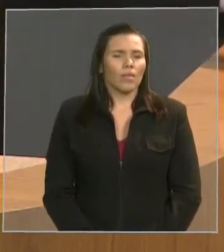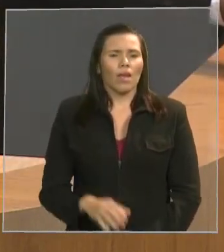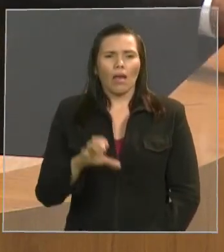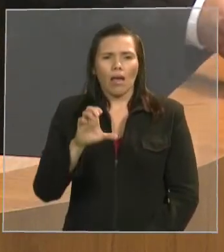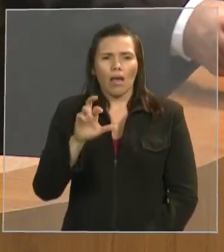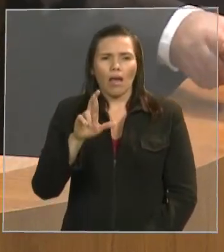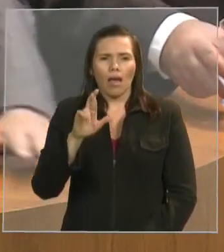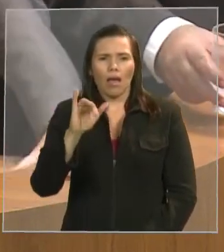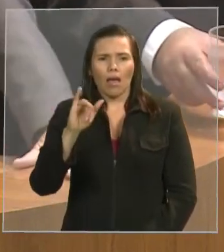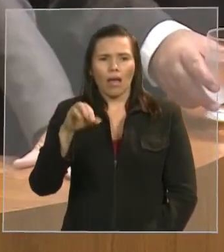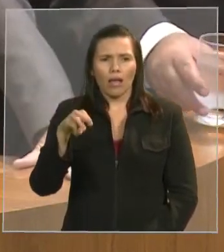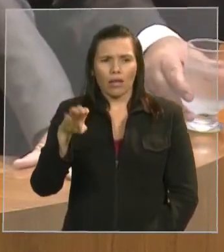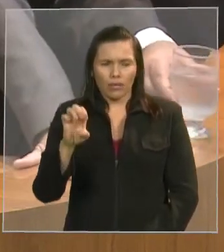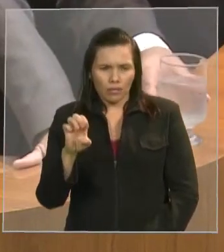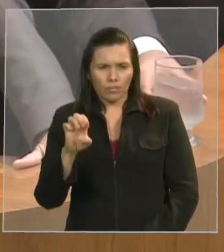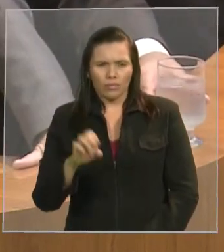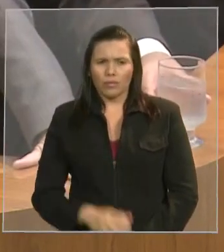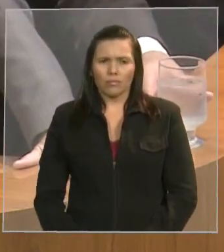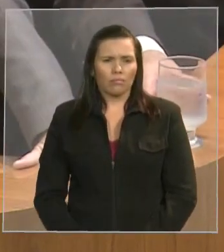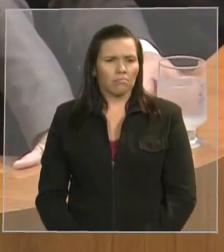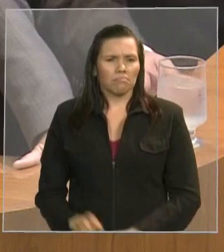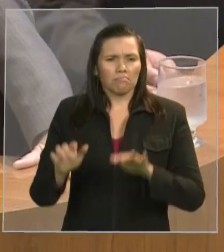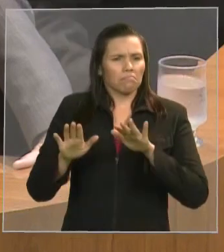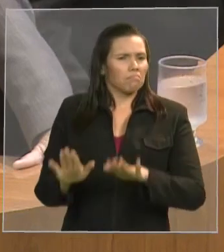que se vai nos 24 horas.